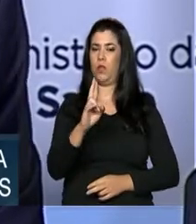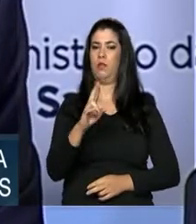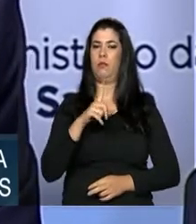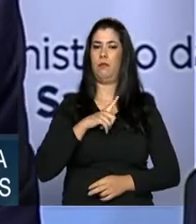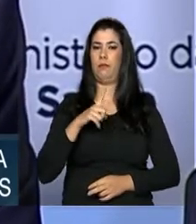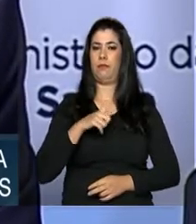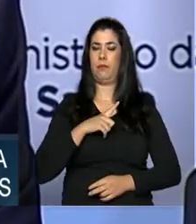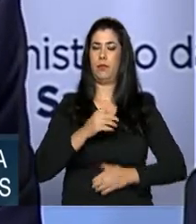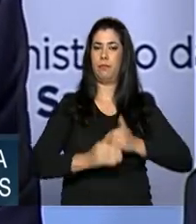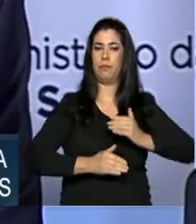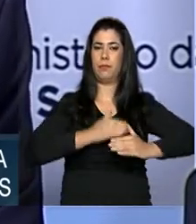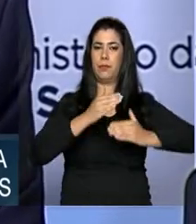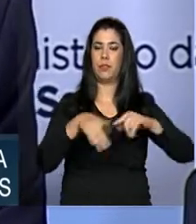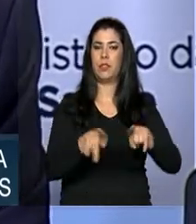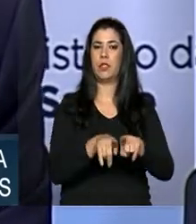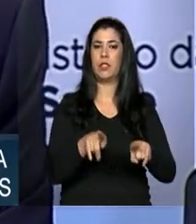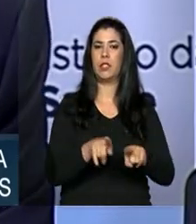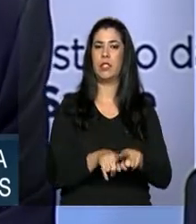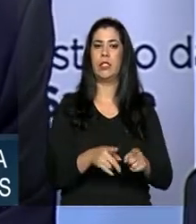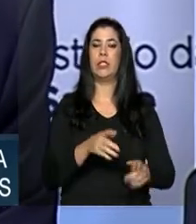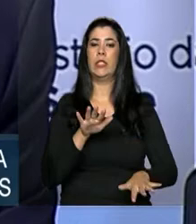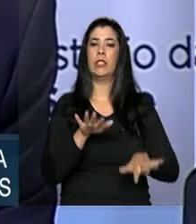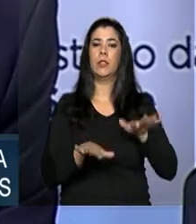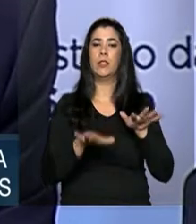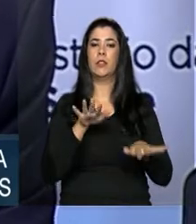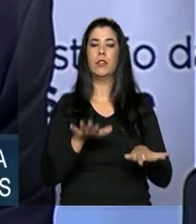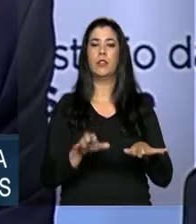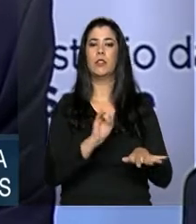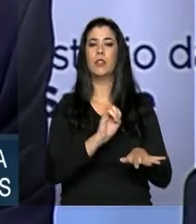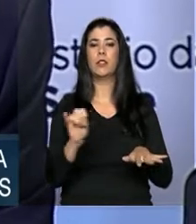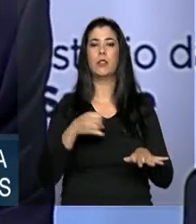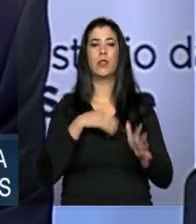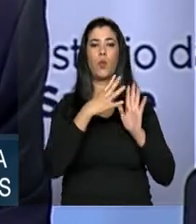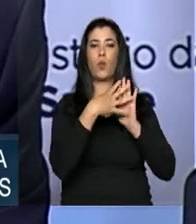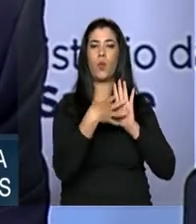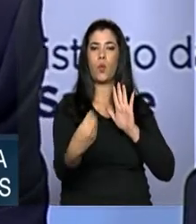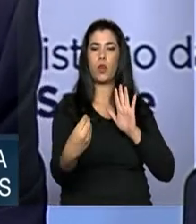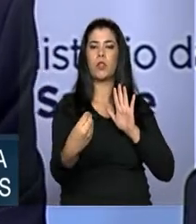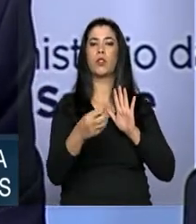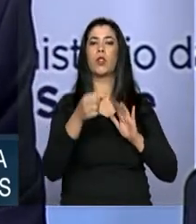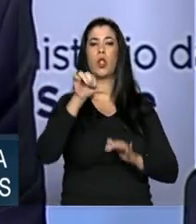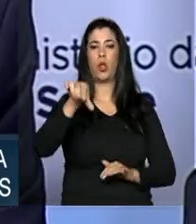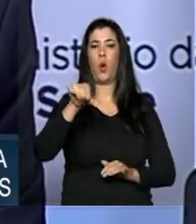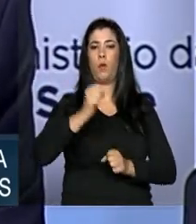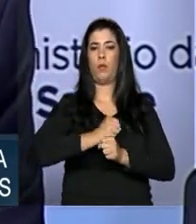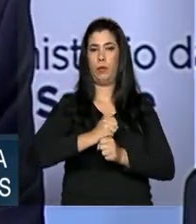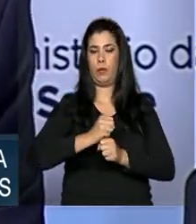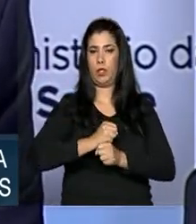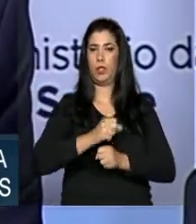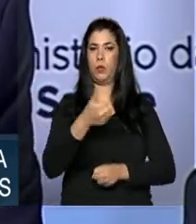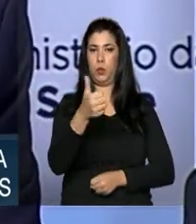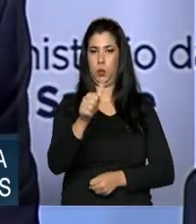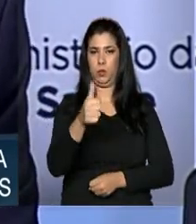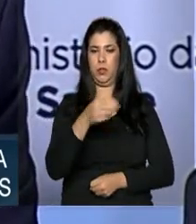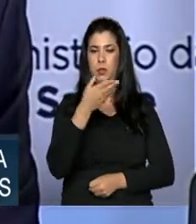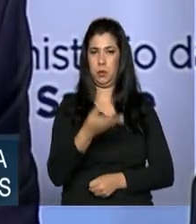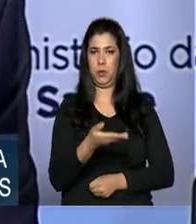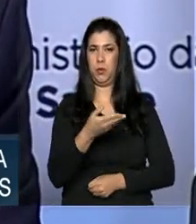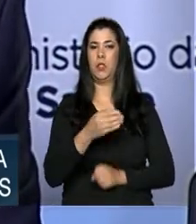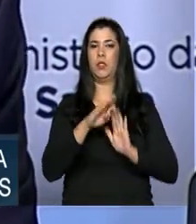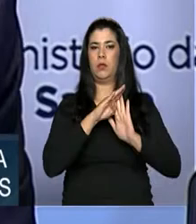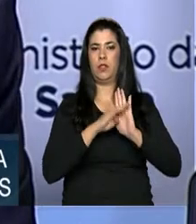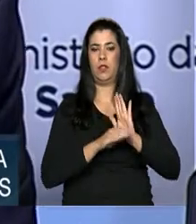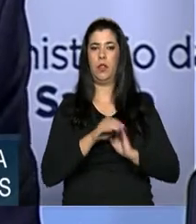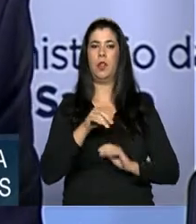das tendências agora já perceptíveis em 9 anos de evolução, tendências de mais